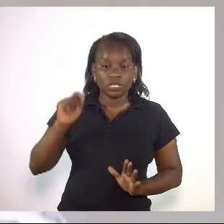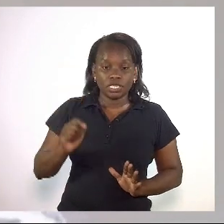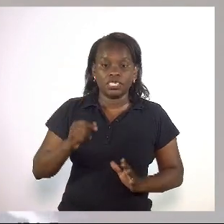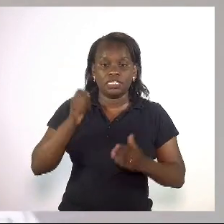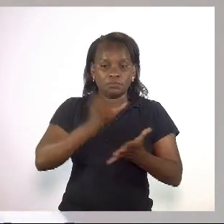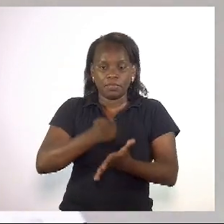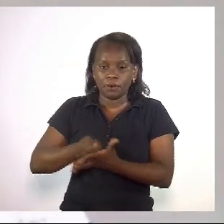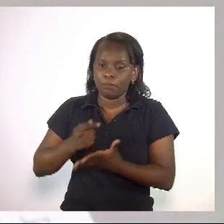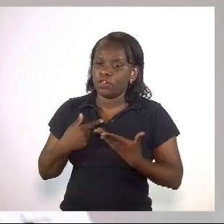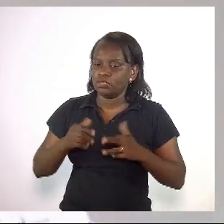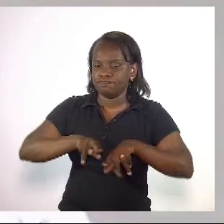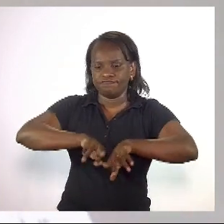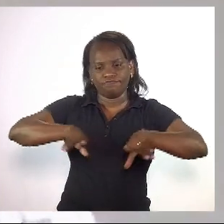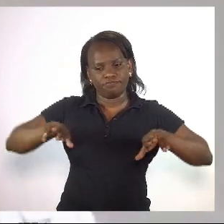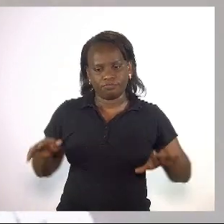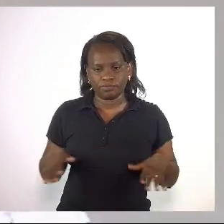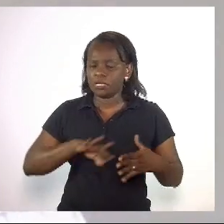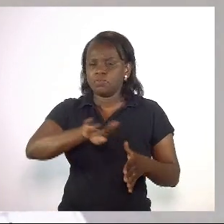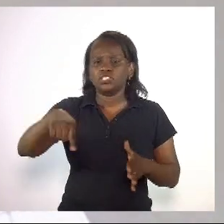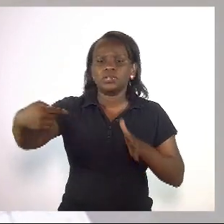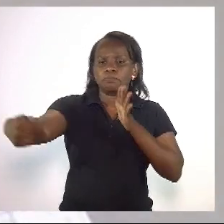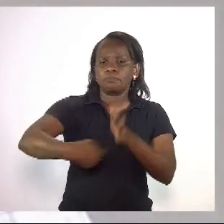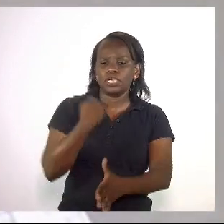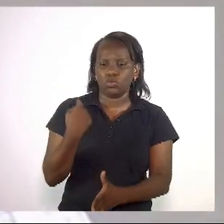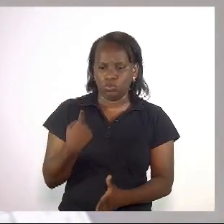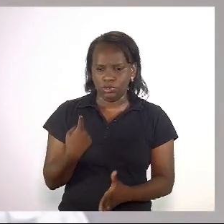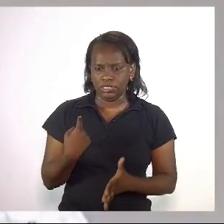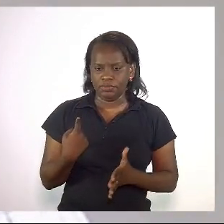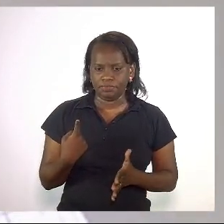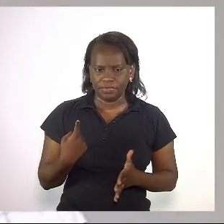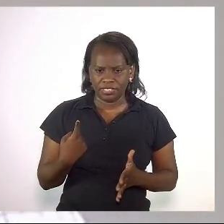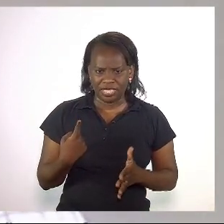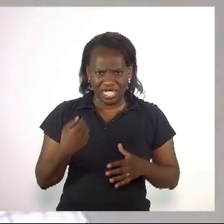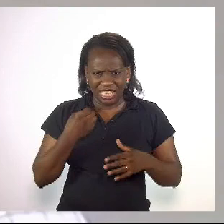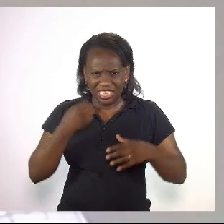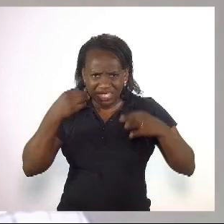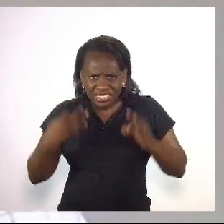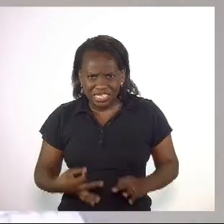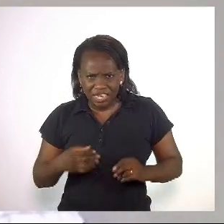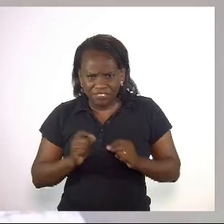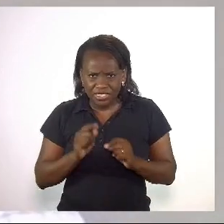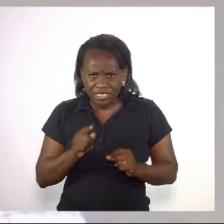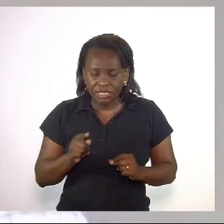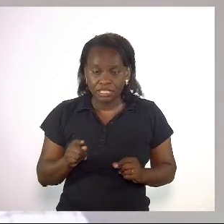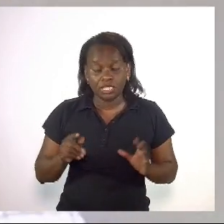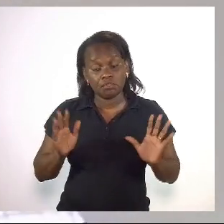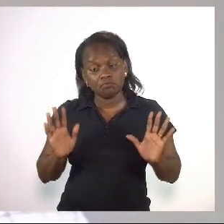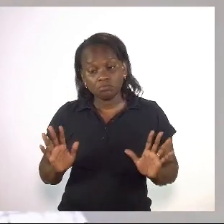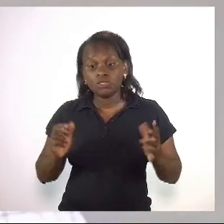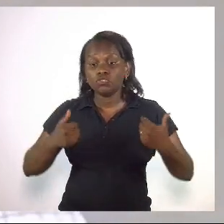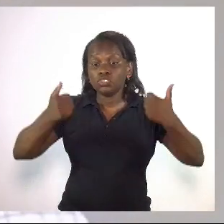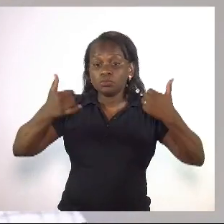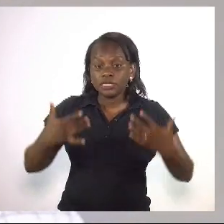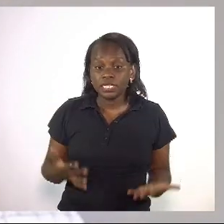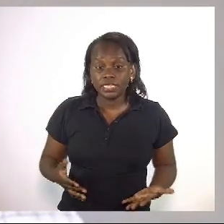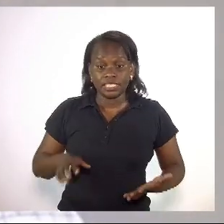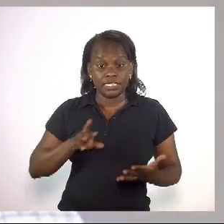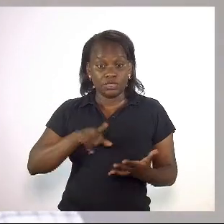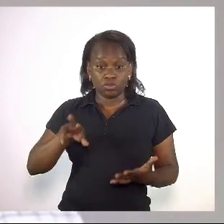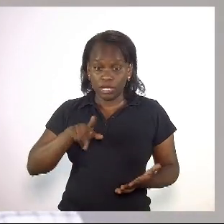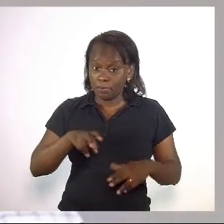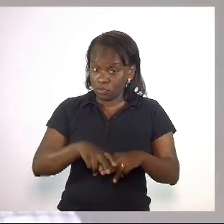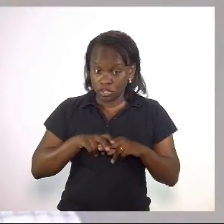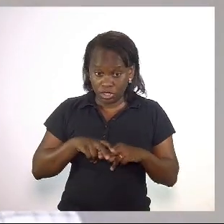ser ampla. E aí os senhores me perguntam, é válido fazer isso? Senhores, eu vou lhes dizer que, se não fosse por